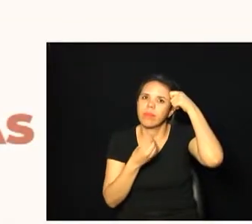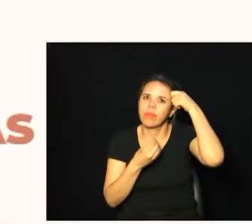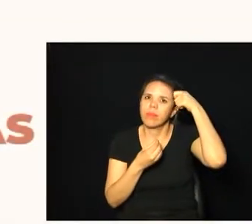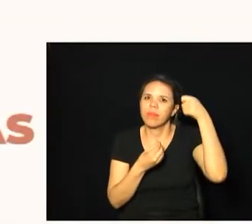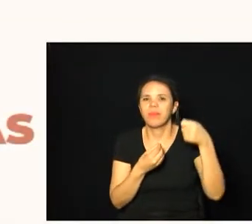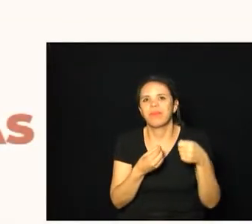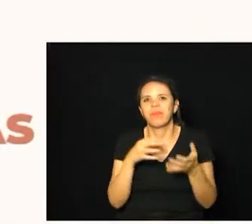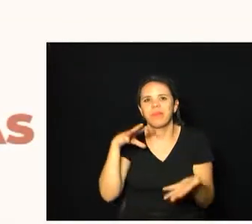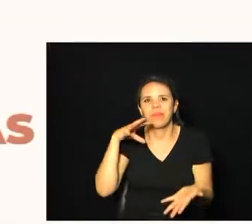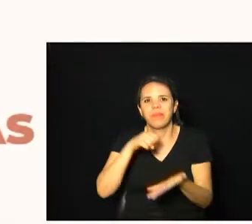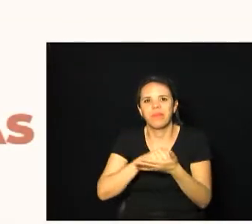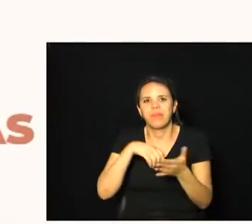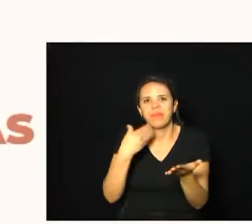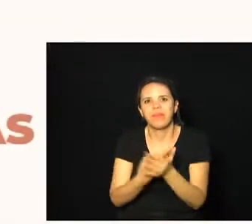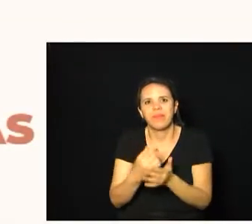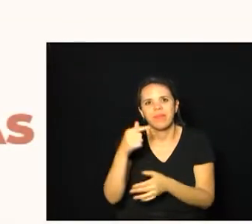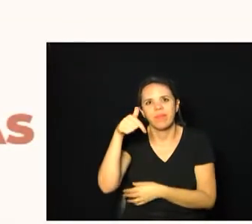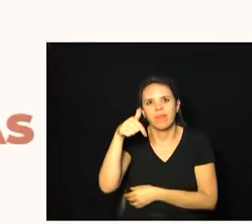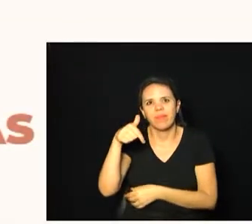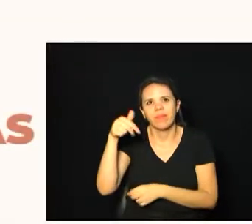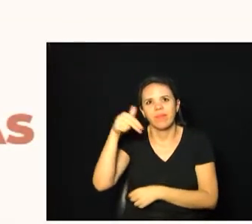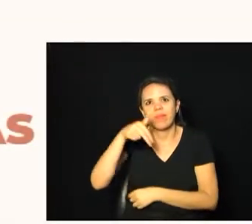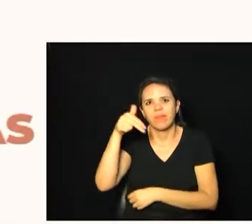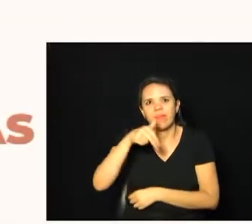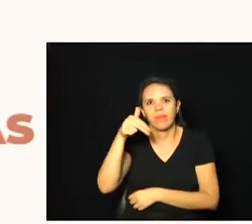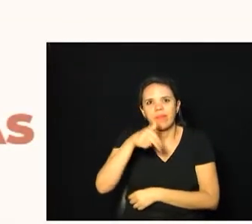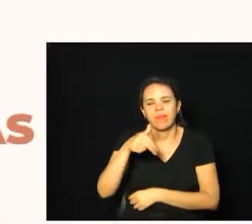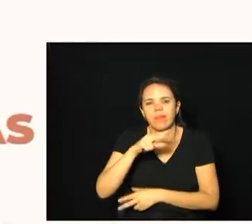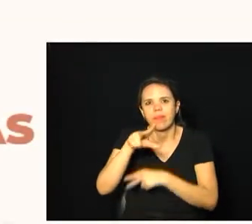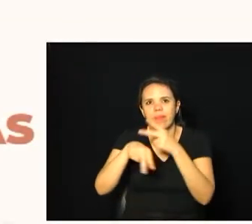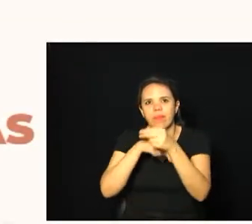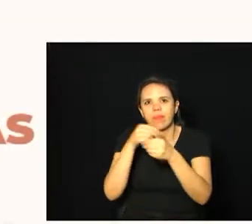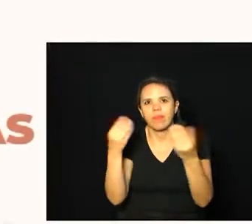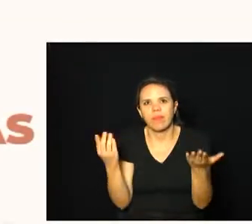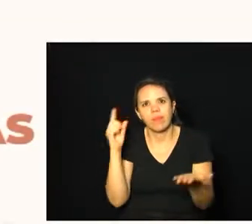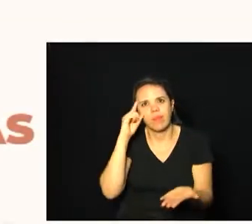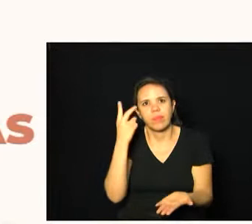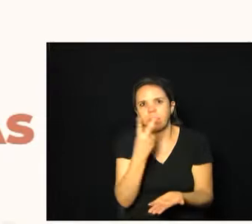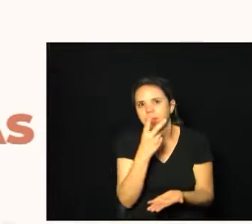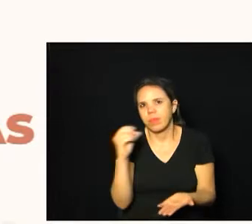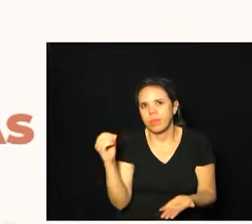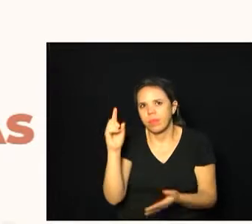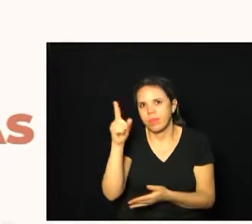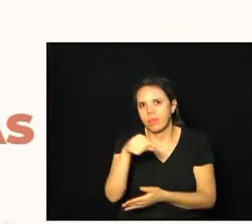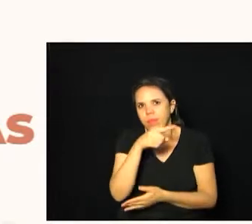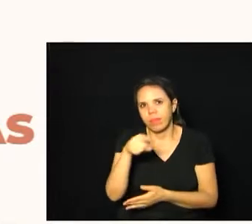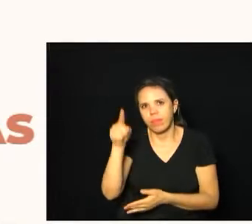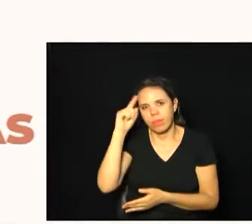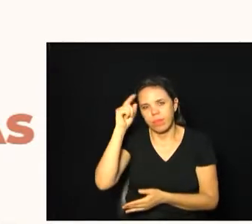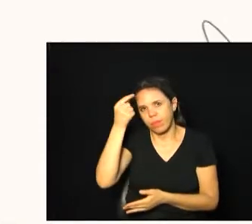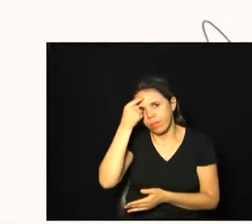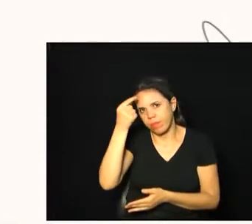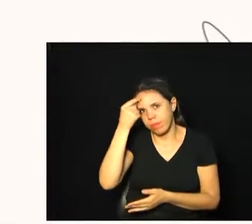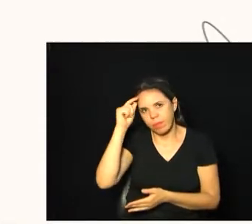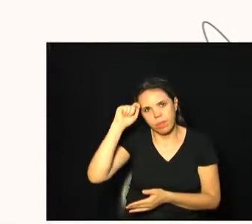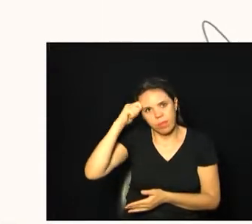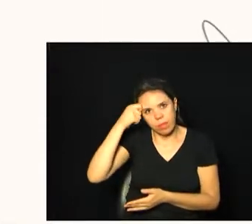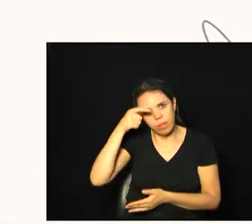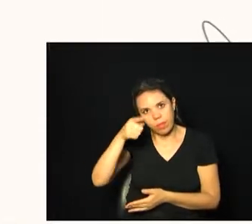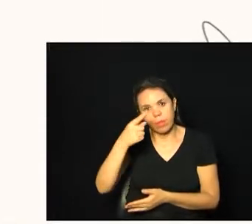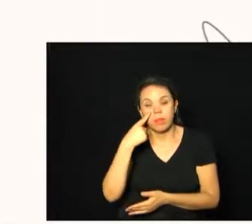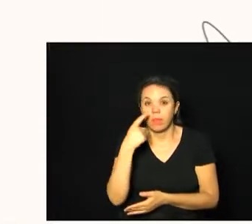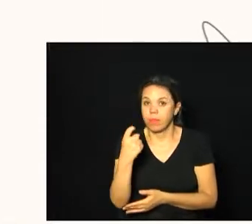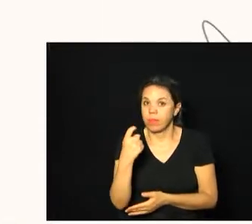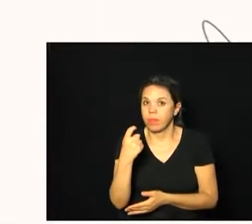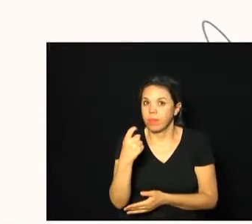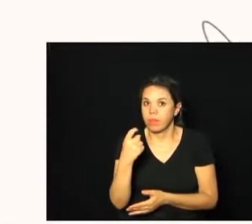As inscrições vão até o dia 7 de novembro e a premiação no dia 20, feriado do Dia da Consciência Negra. Se você ficou